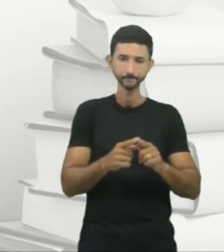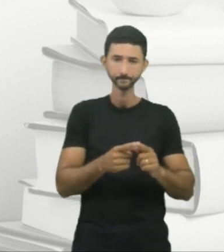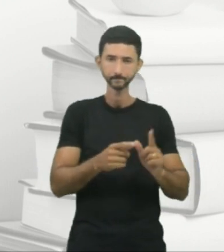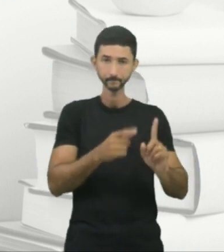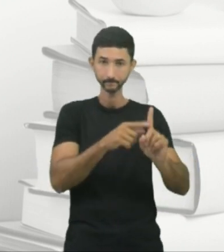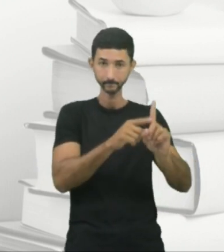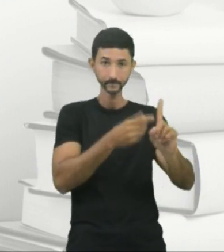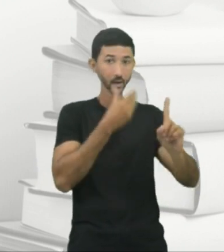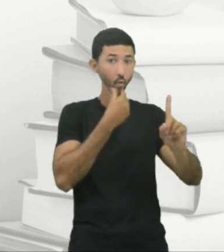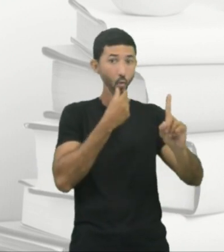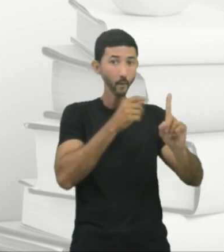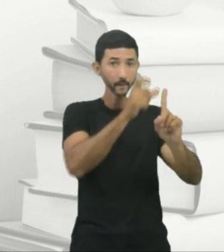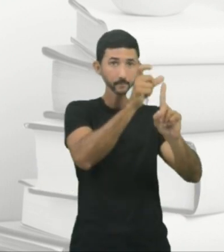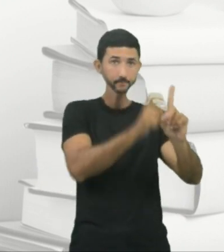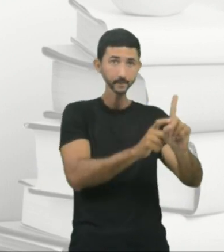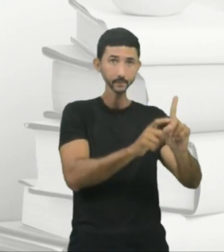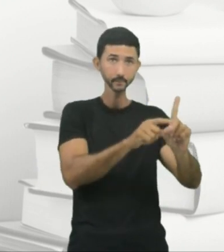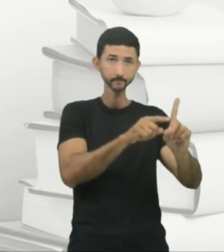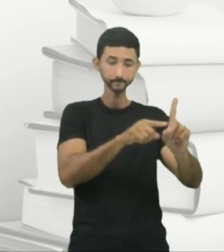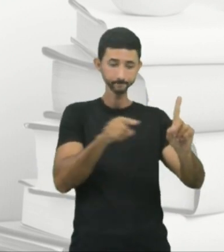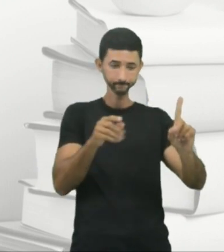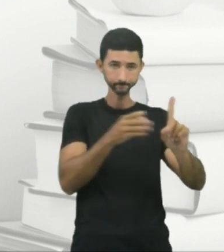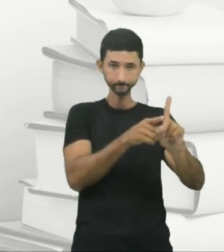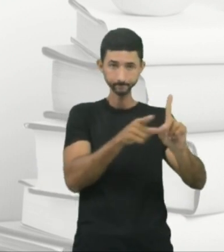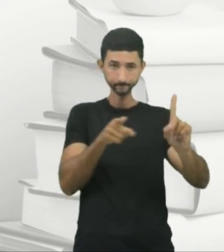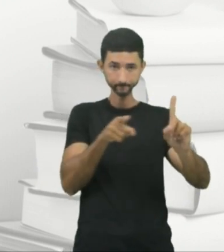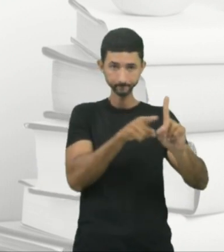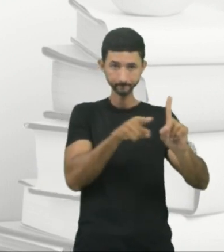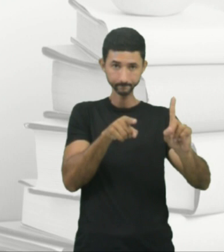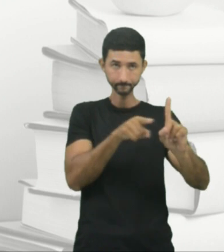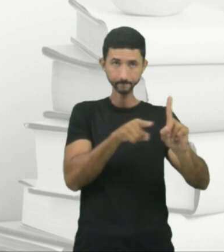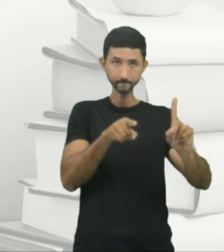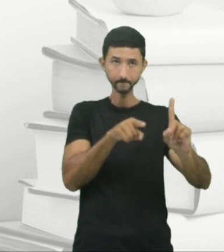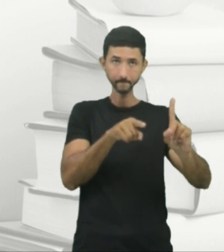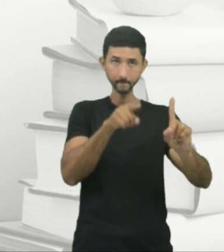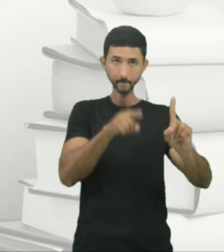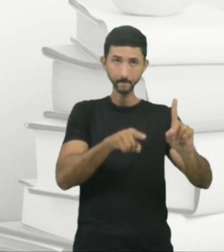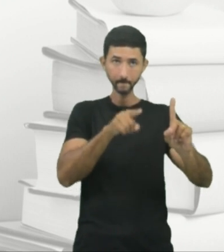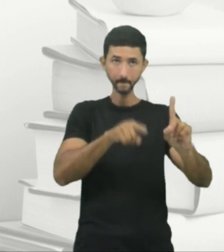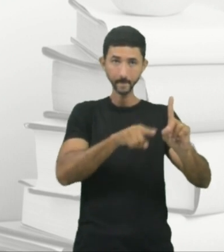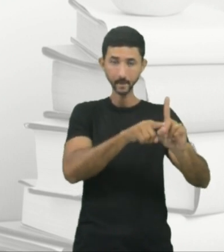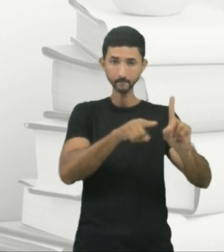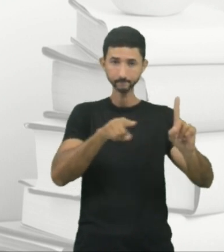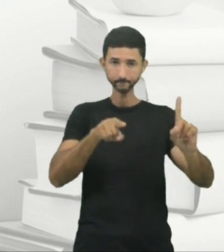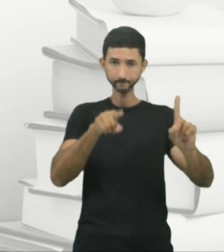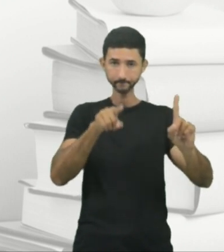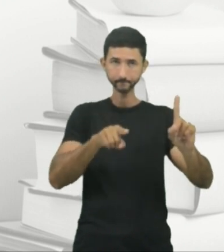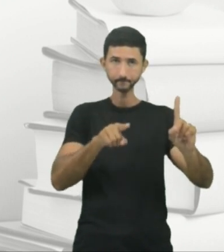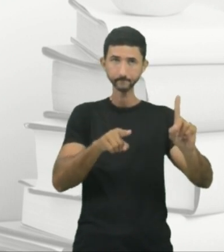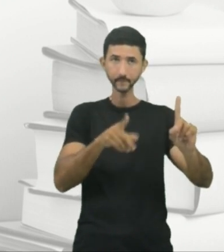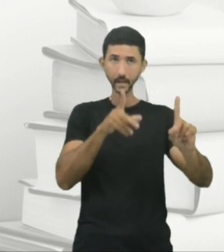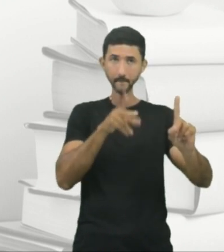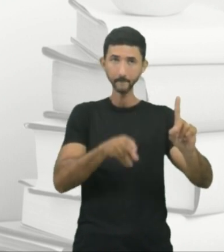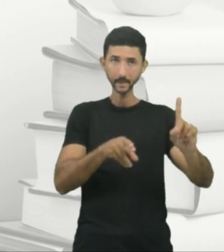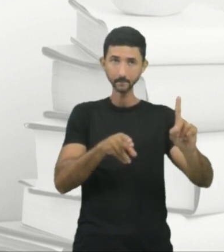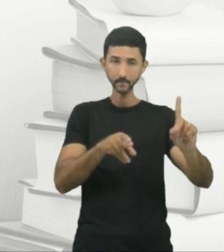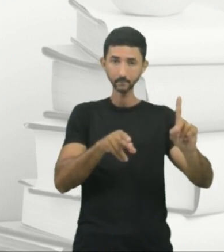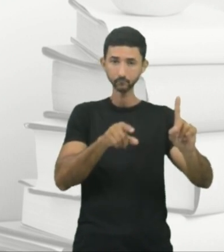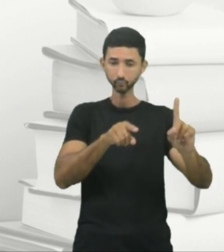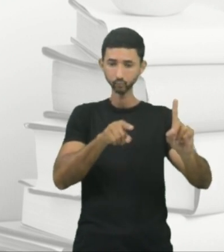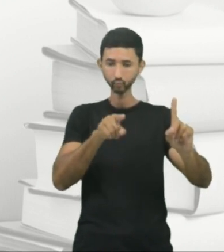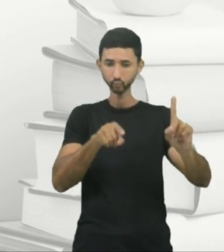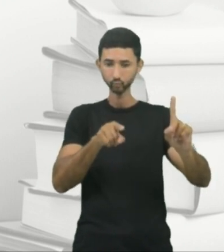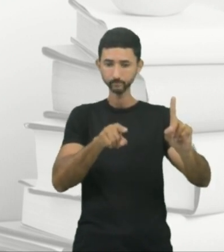A distância que eu tenho desse ponto que está o Marcelo para esse outro ponto é a mesma